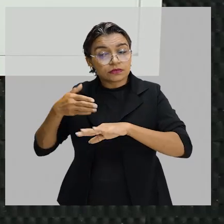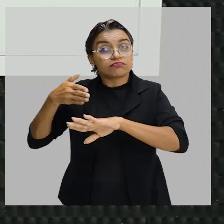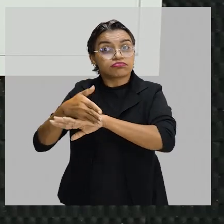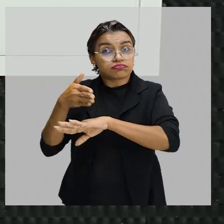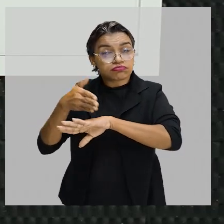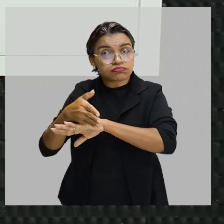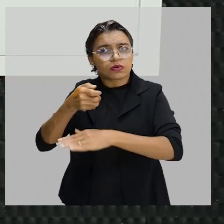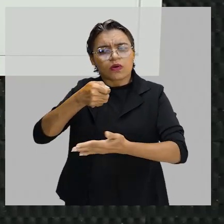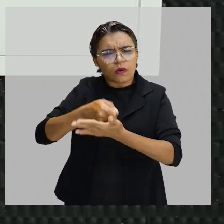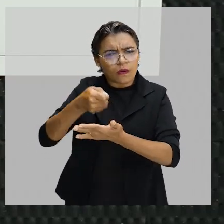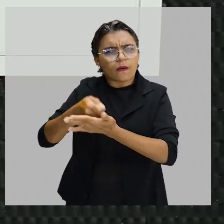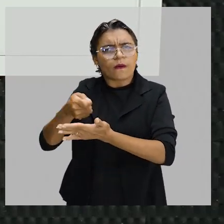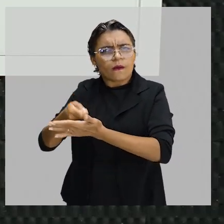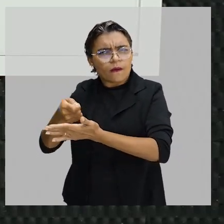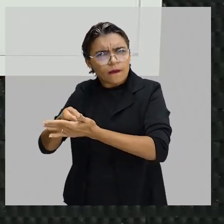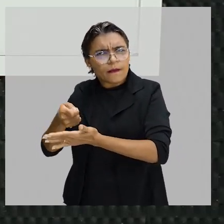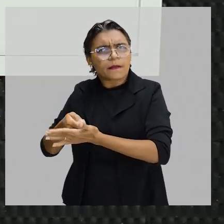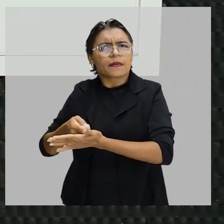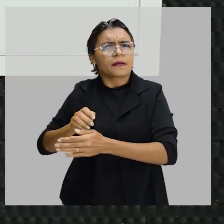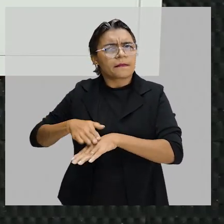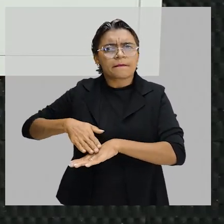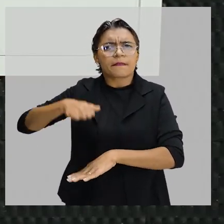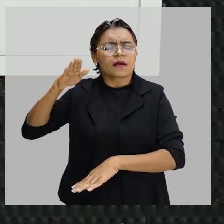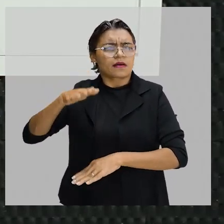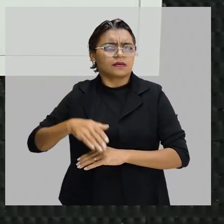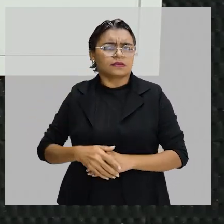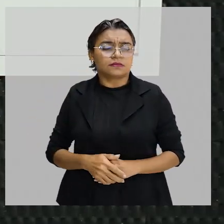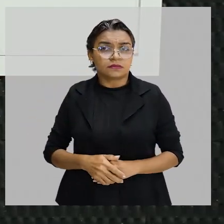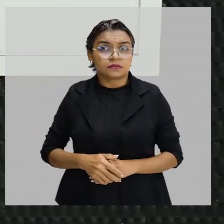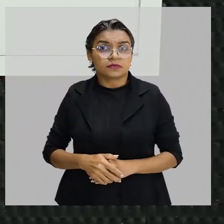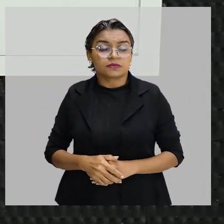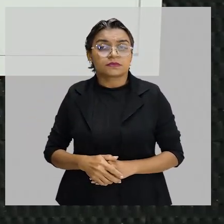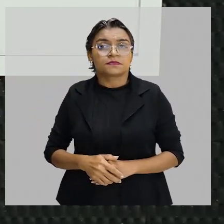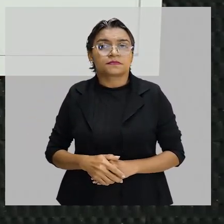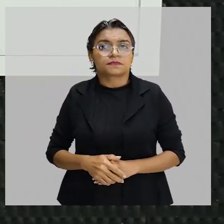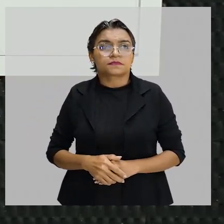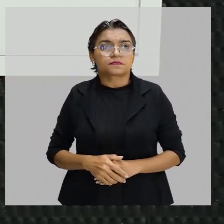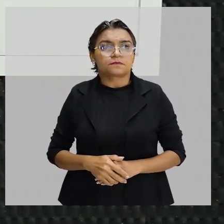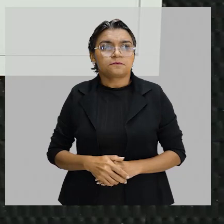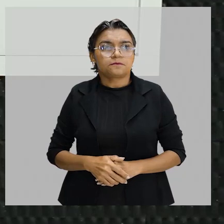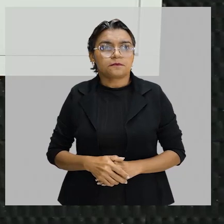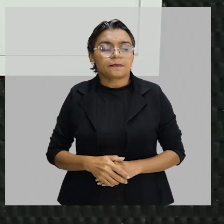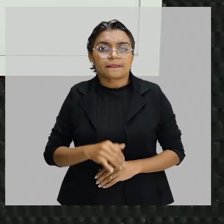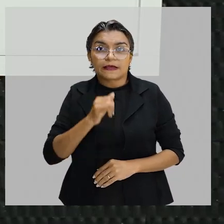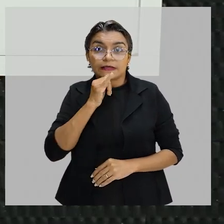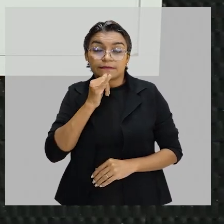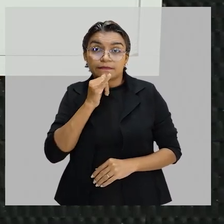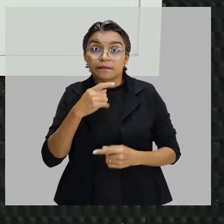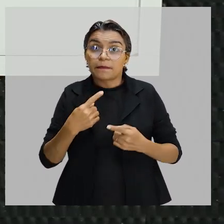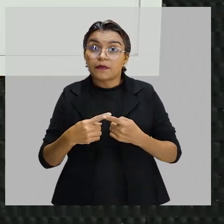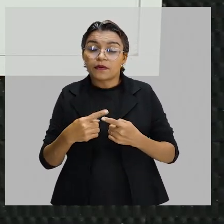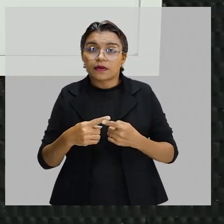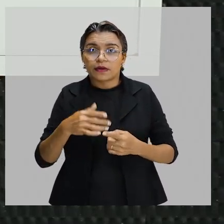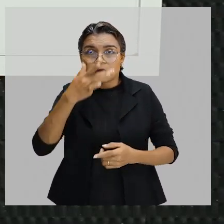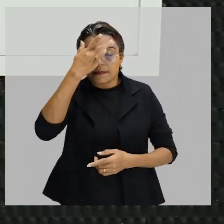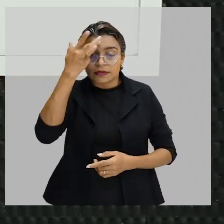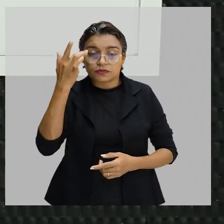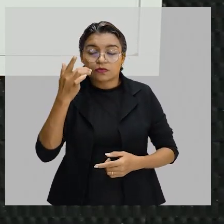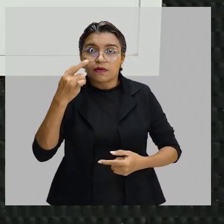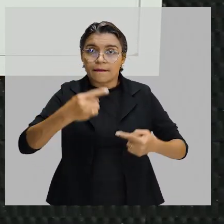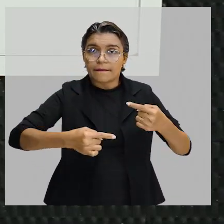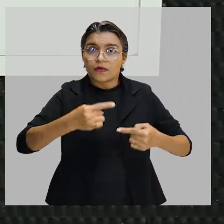mais, cobrar mais e participar muito mais daquilo que estes meus representantes